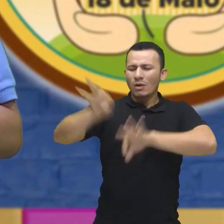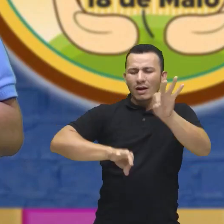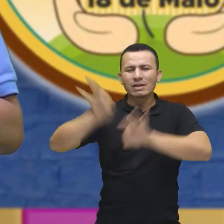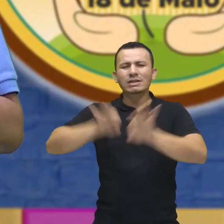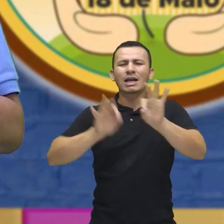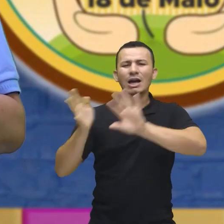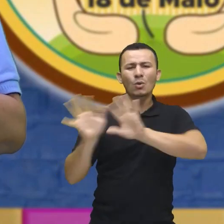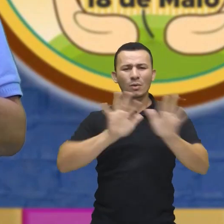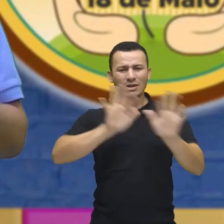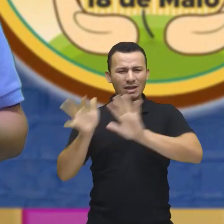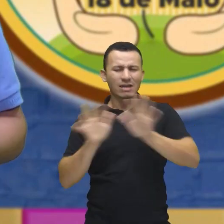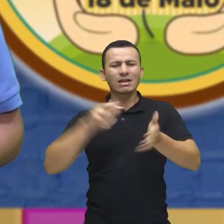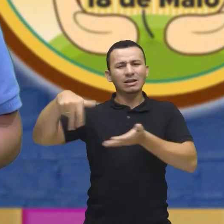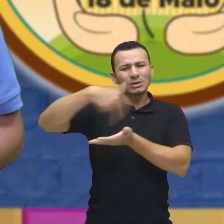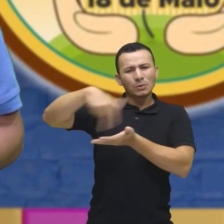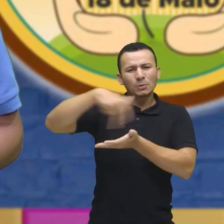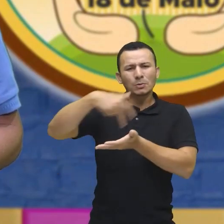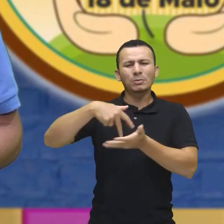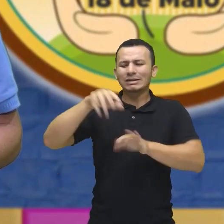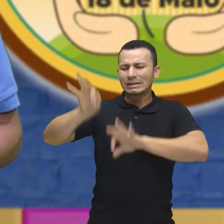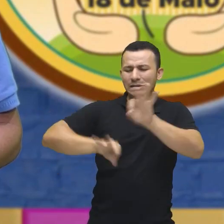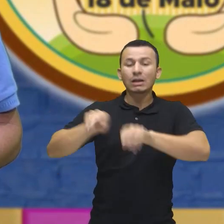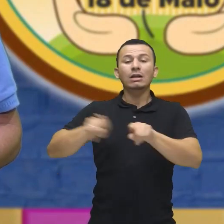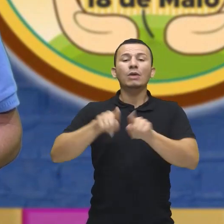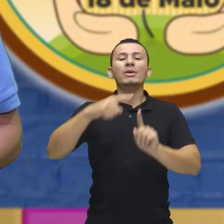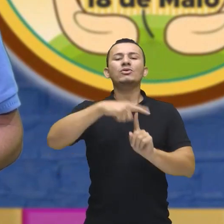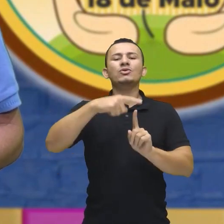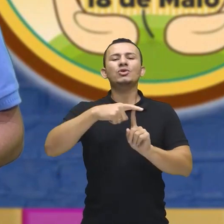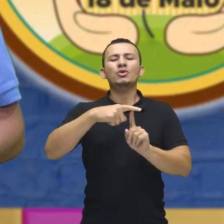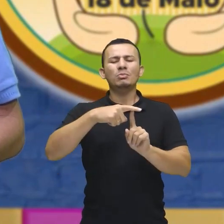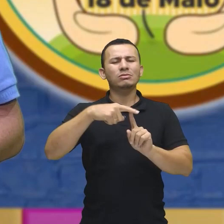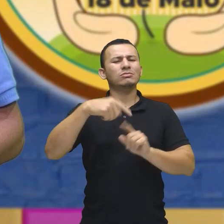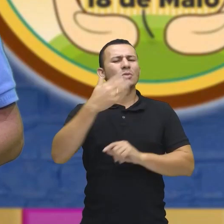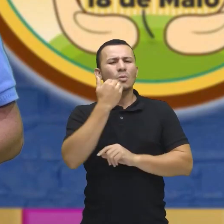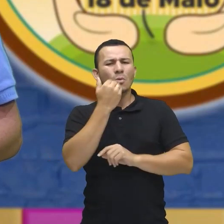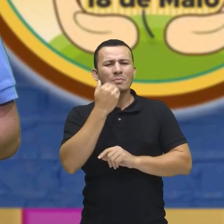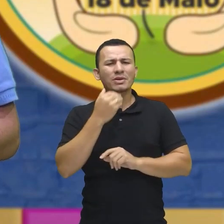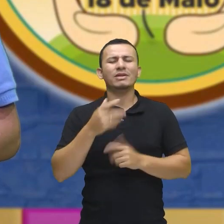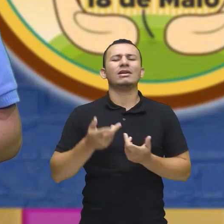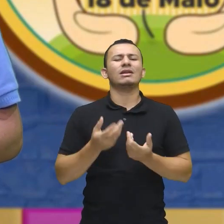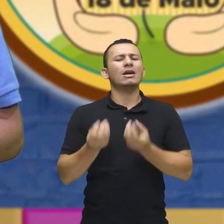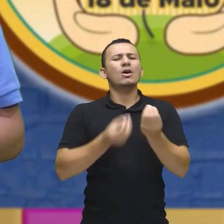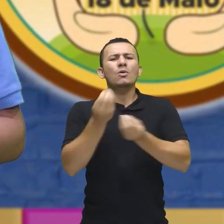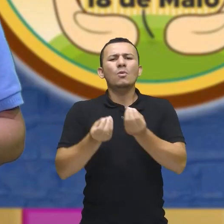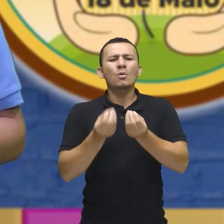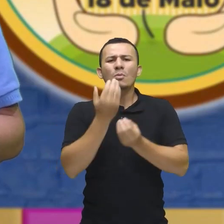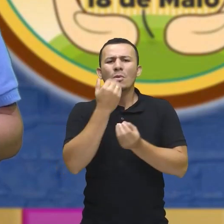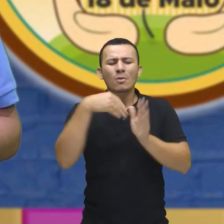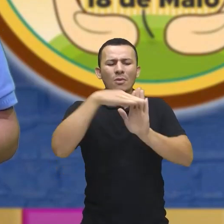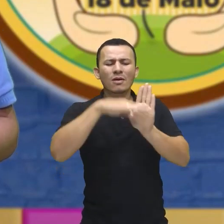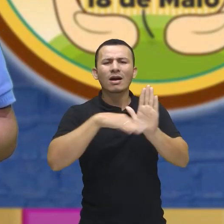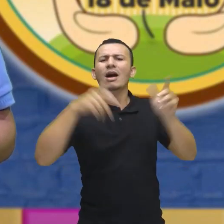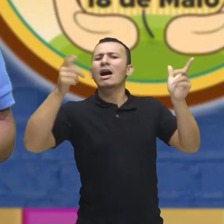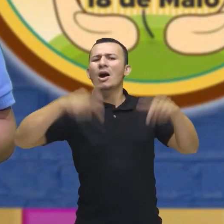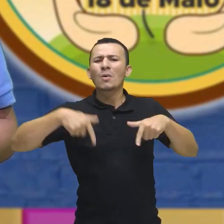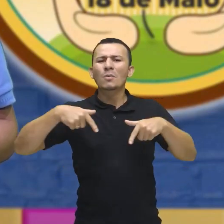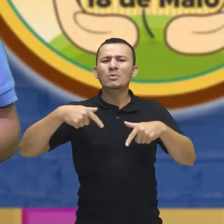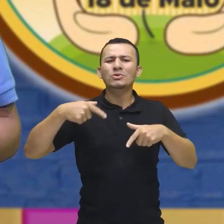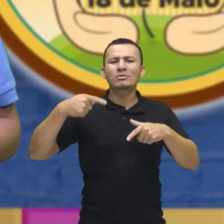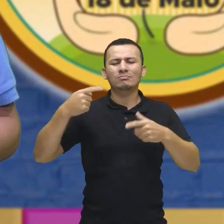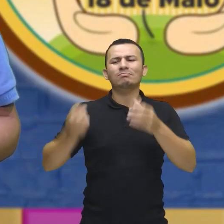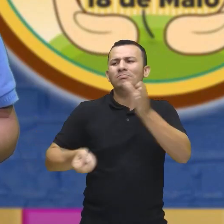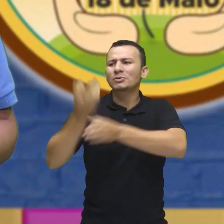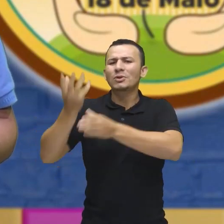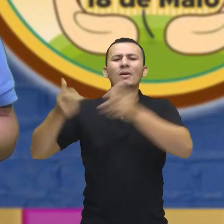Tem pessoas que fazem comidas típicas, com origem. Aonde surgiu esses pratos? Será que eu já procurei saber